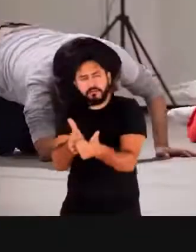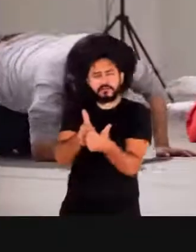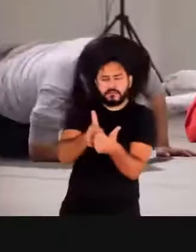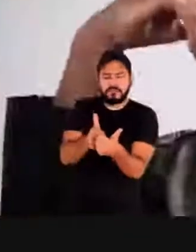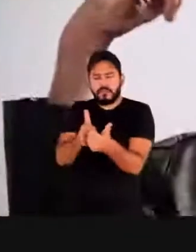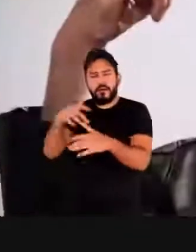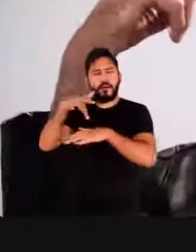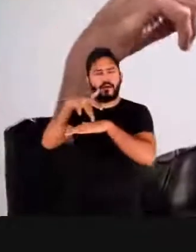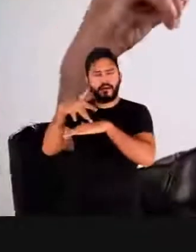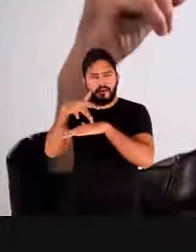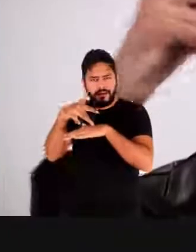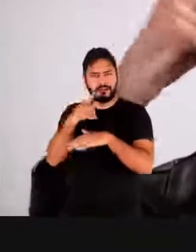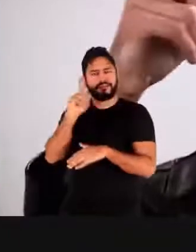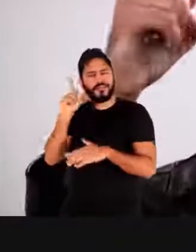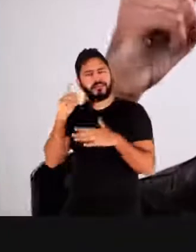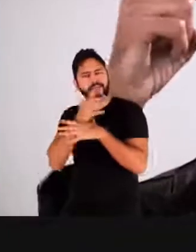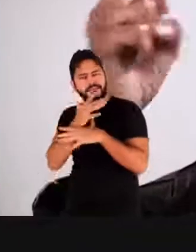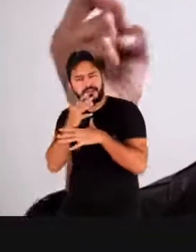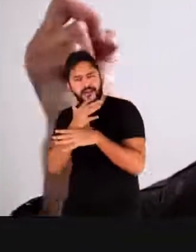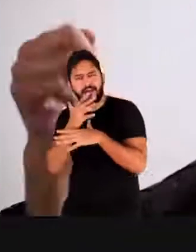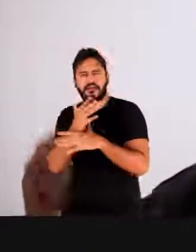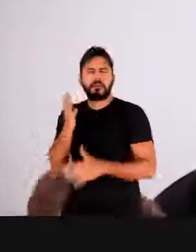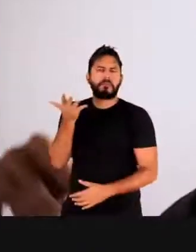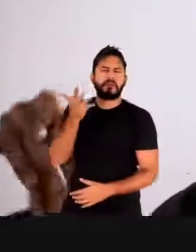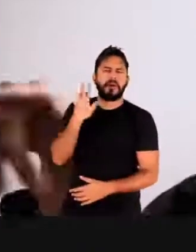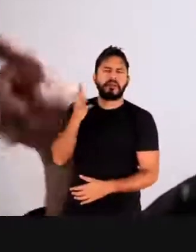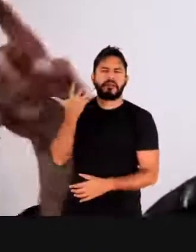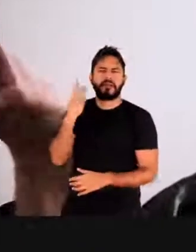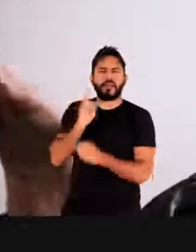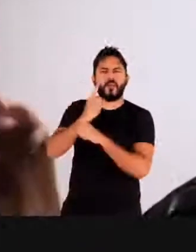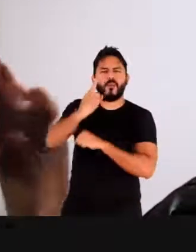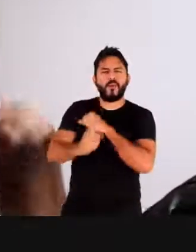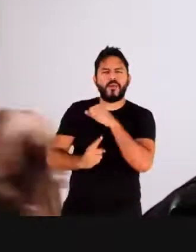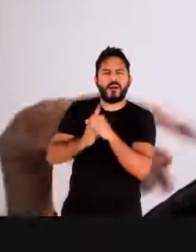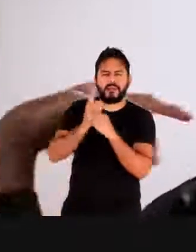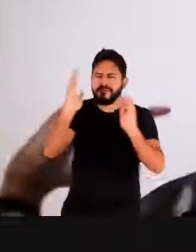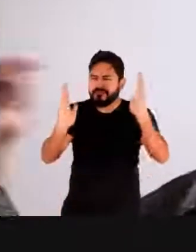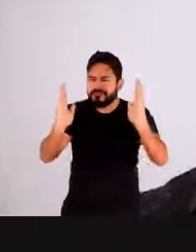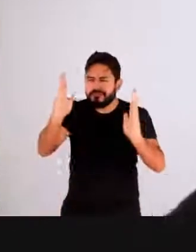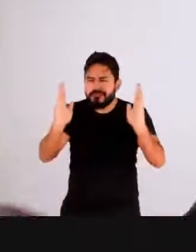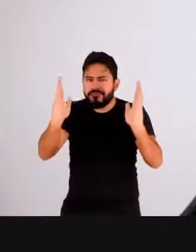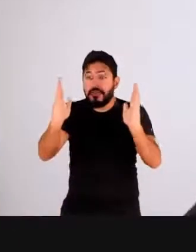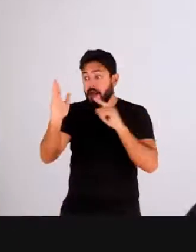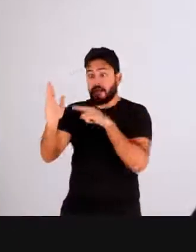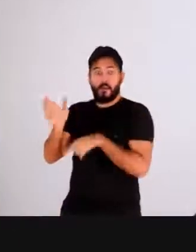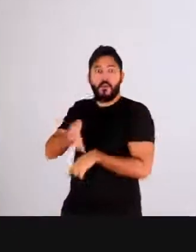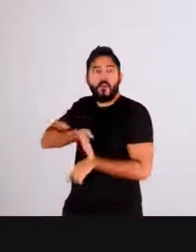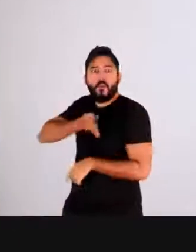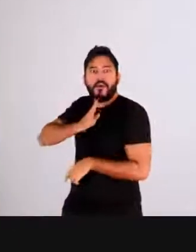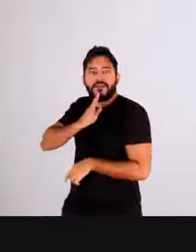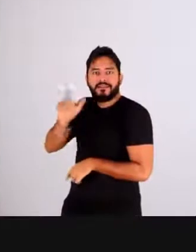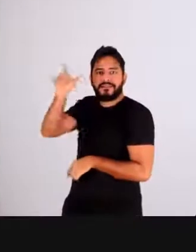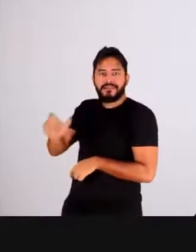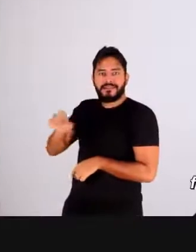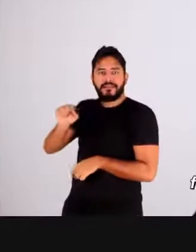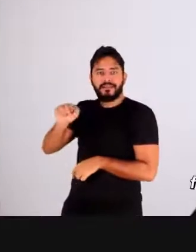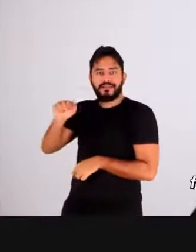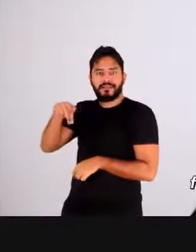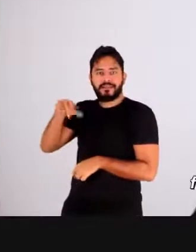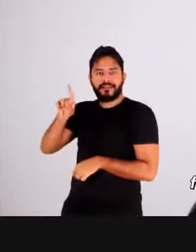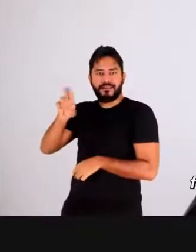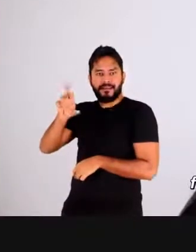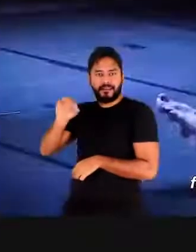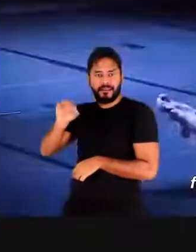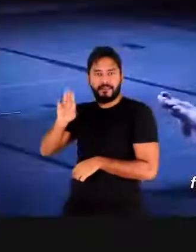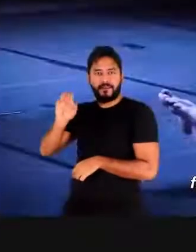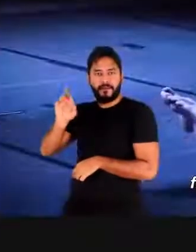acompanhando o Balé da Cidade mais ou menos um ano, quando eu conheci o Sandro Goiânia, que